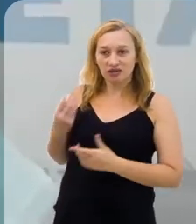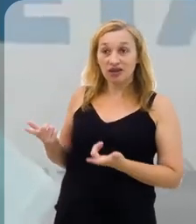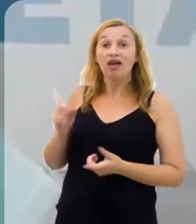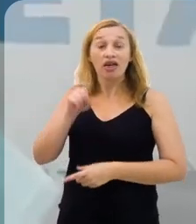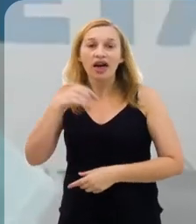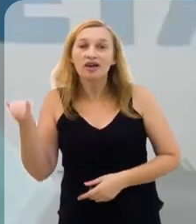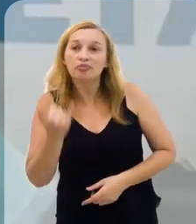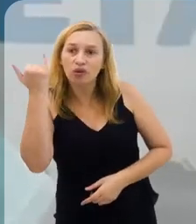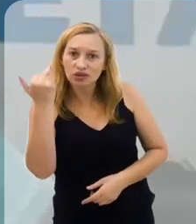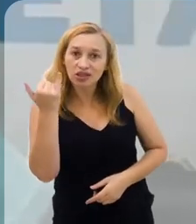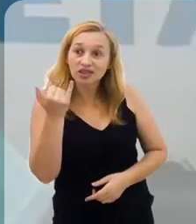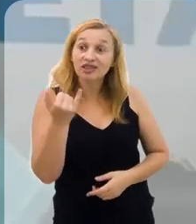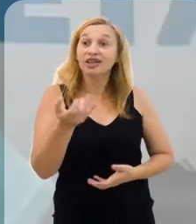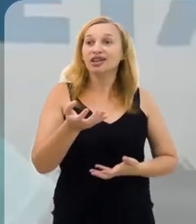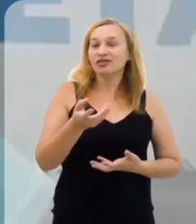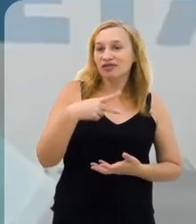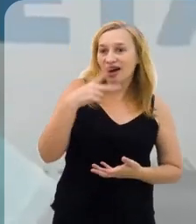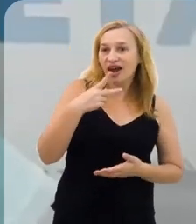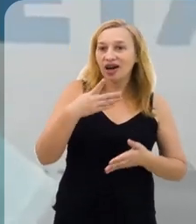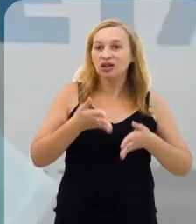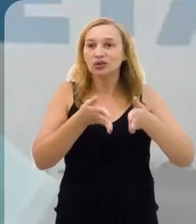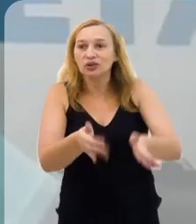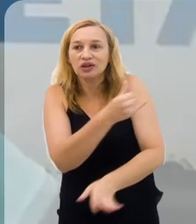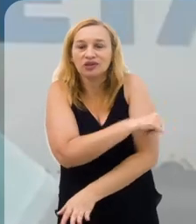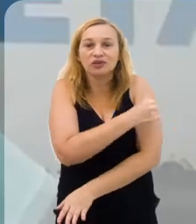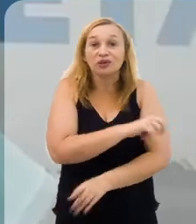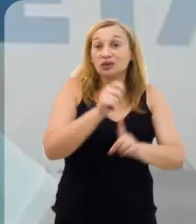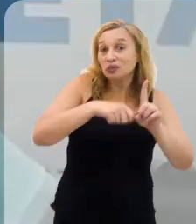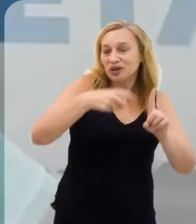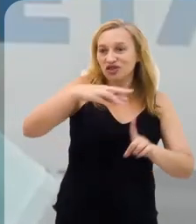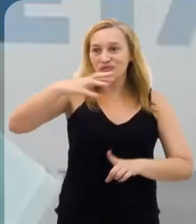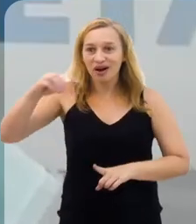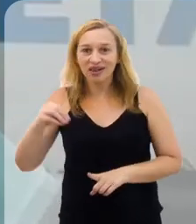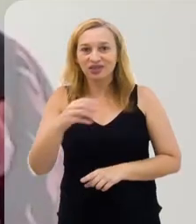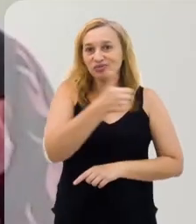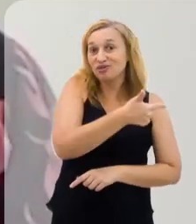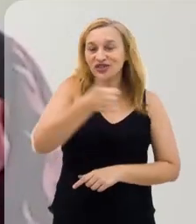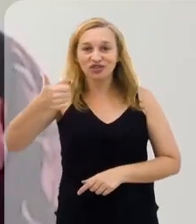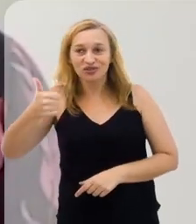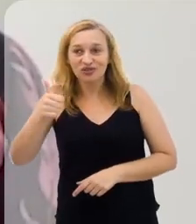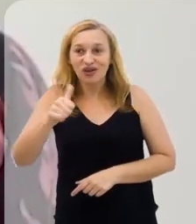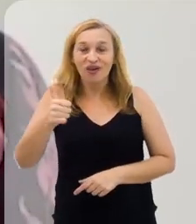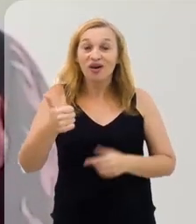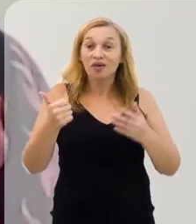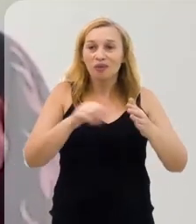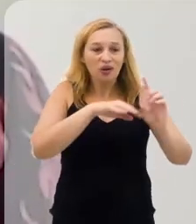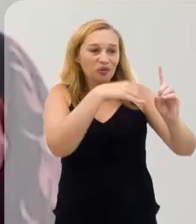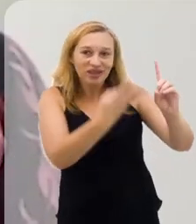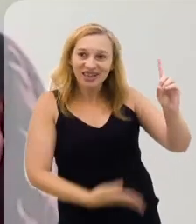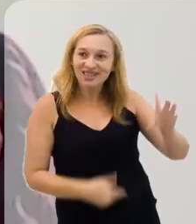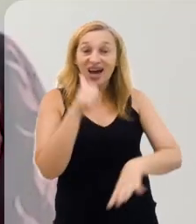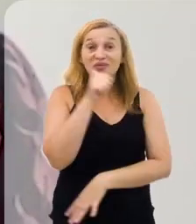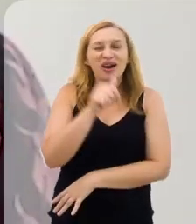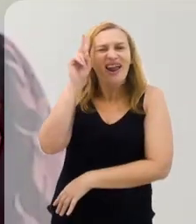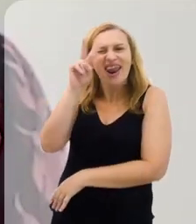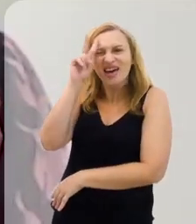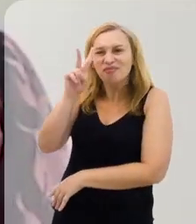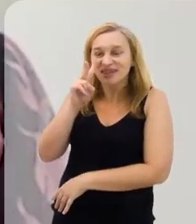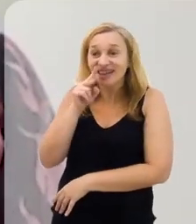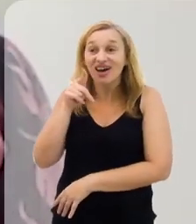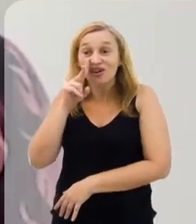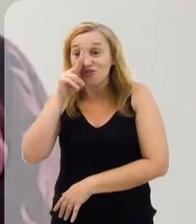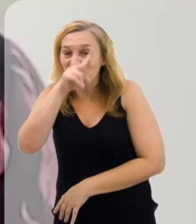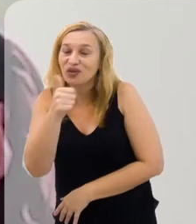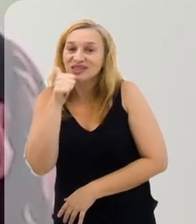da comunidade. E esse é um ponto super importante que a gente quis trazer no Reenfoco do mês de março de 2022